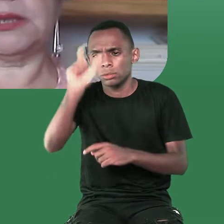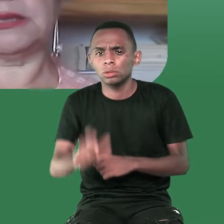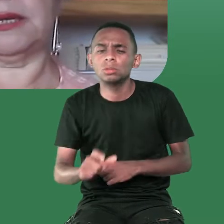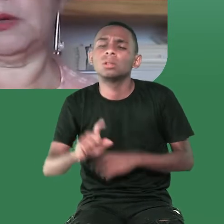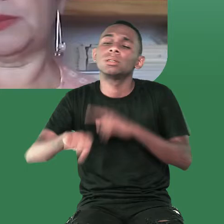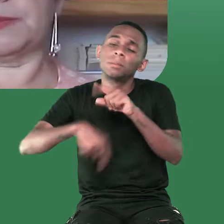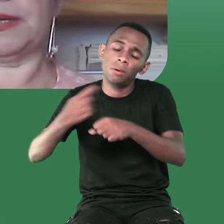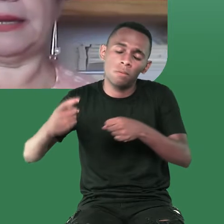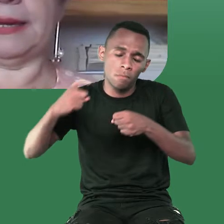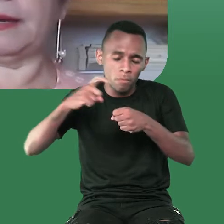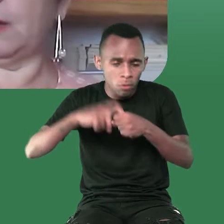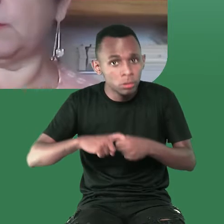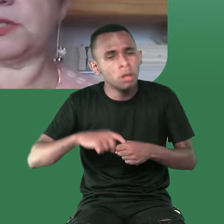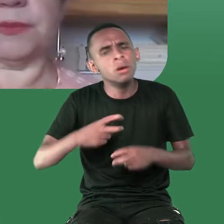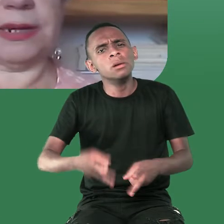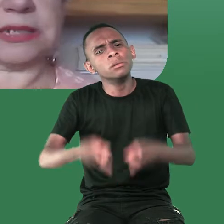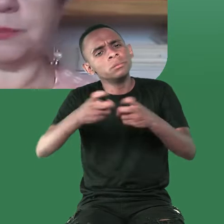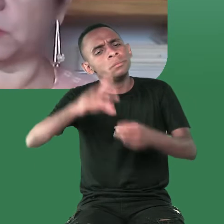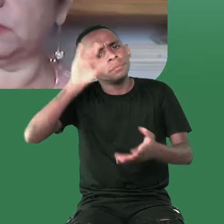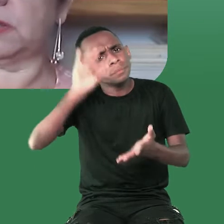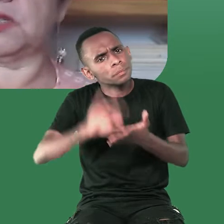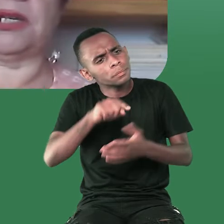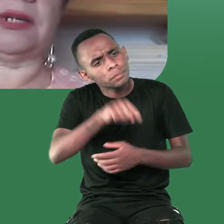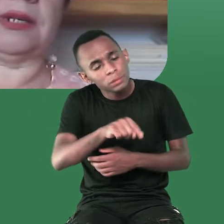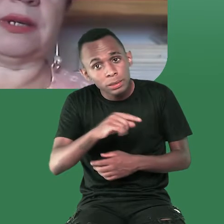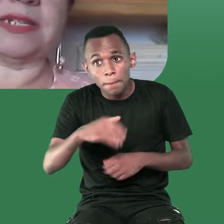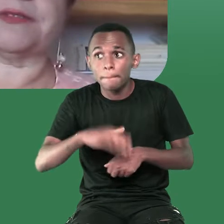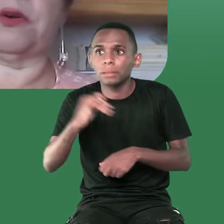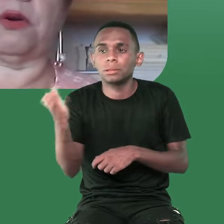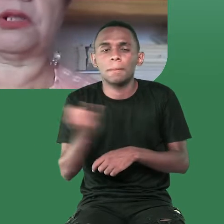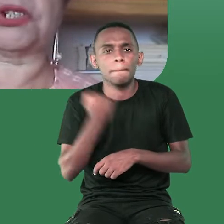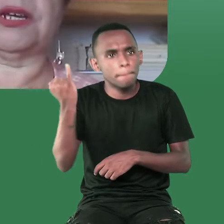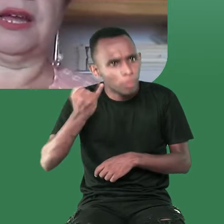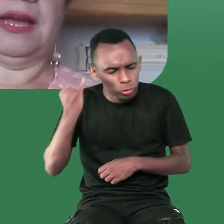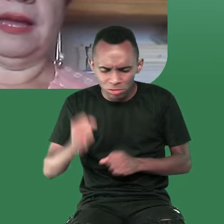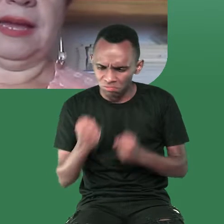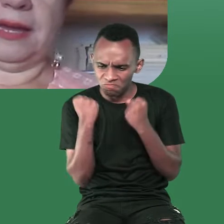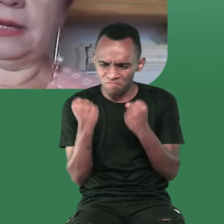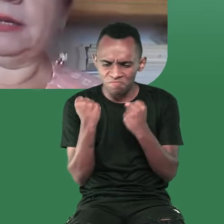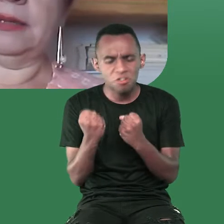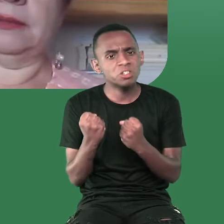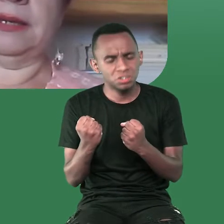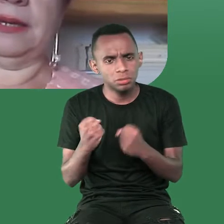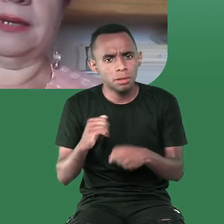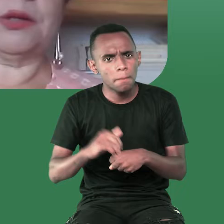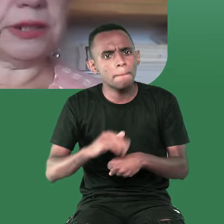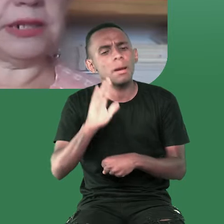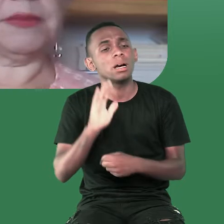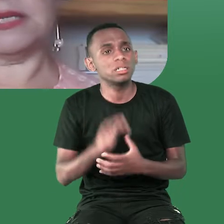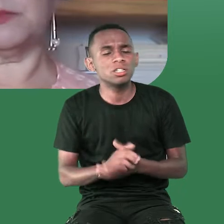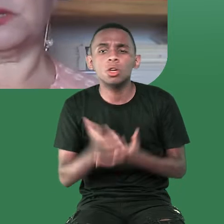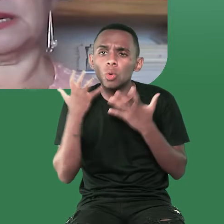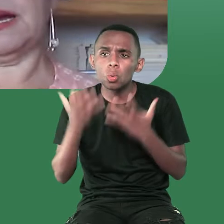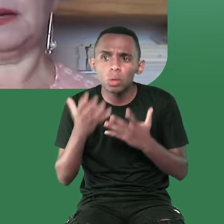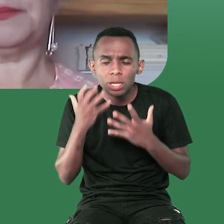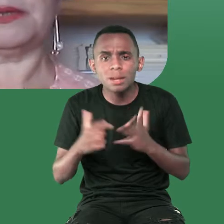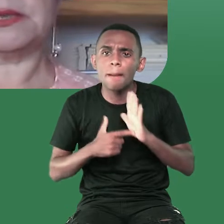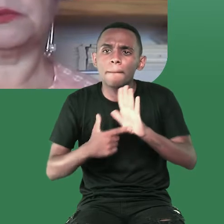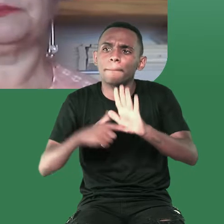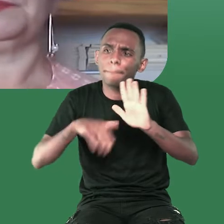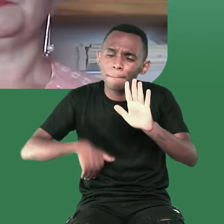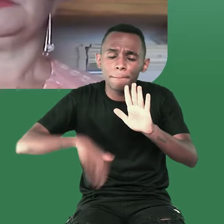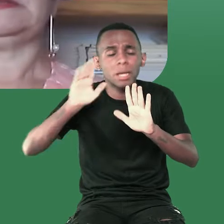a protagonista, né? E eu percebi que ela era realmente a mais importante ali, a mais forte, era a que eu queria mais